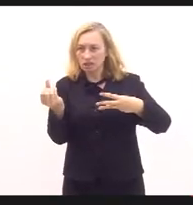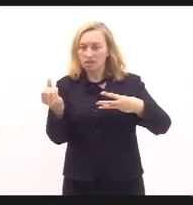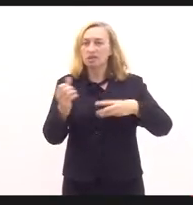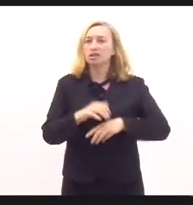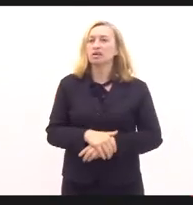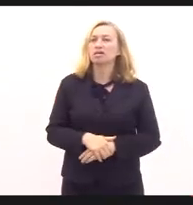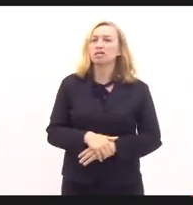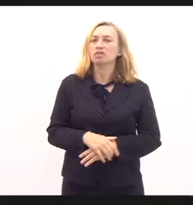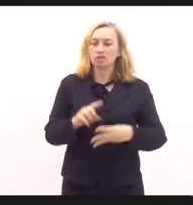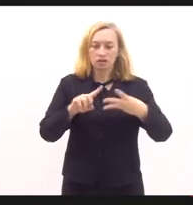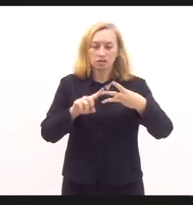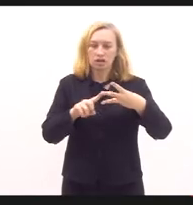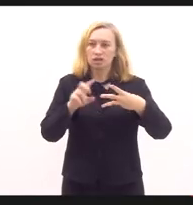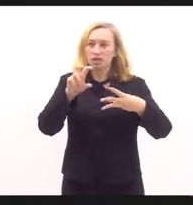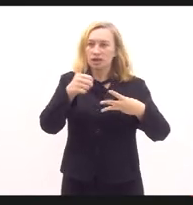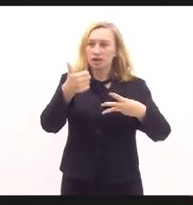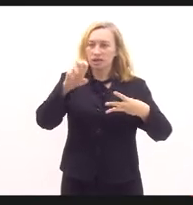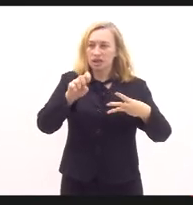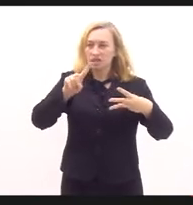10,16, uma de